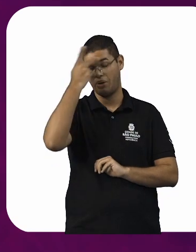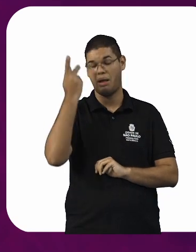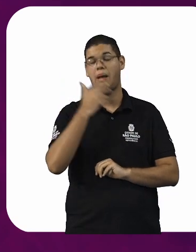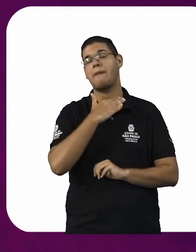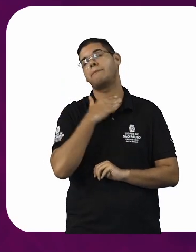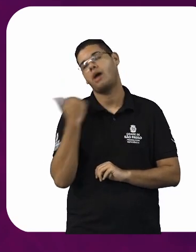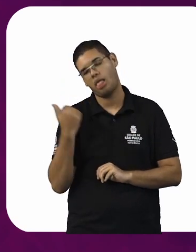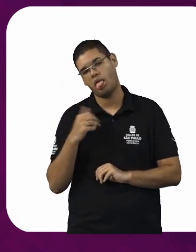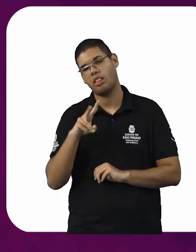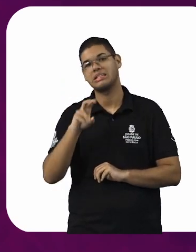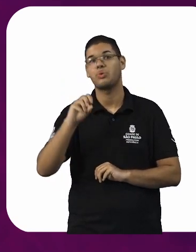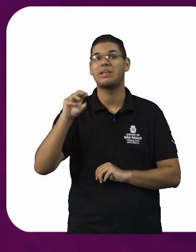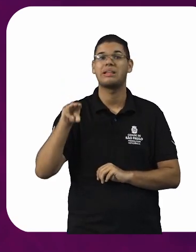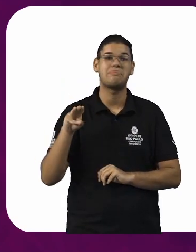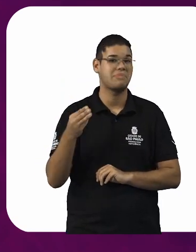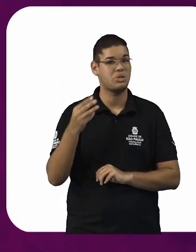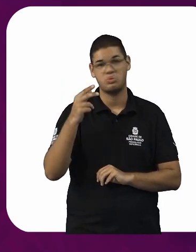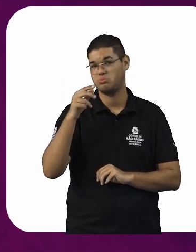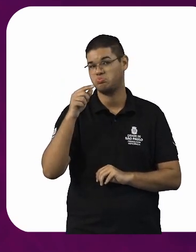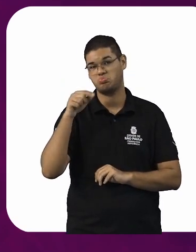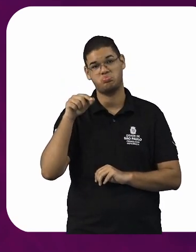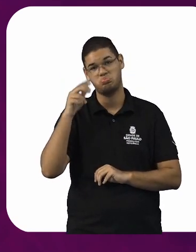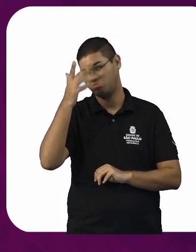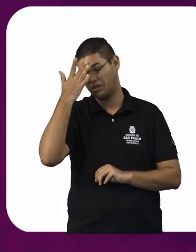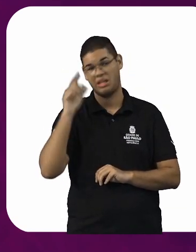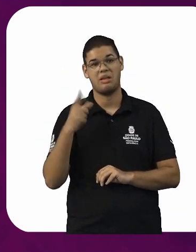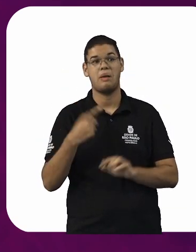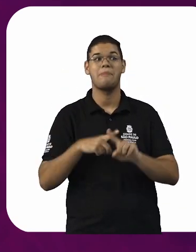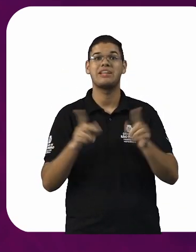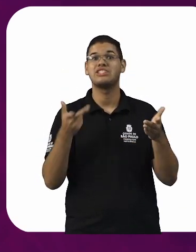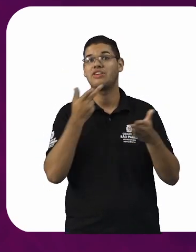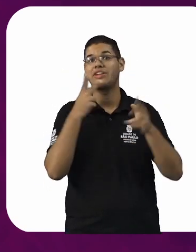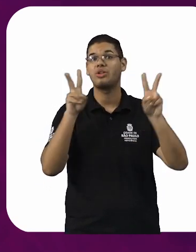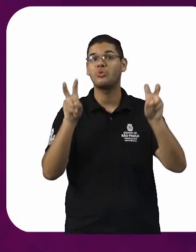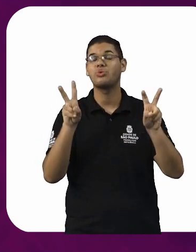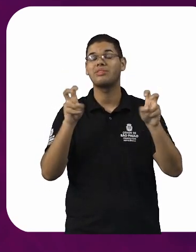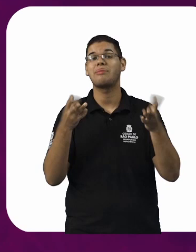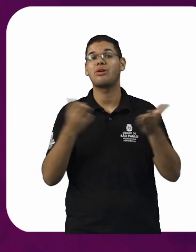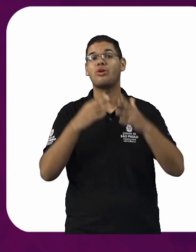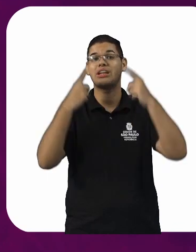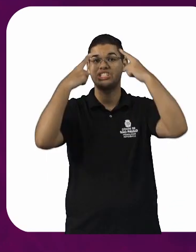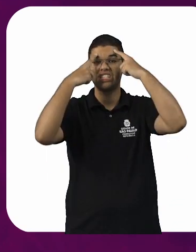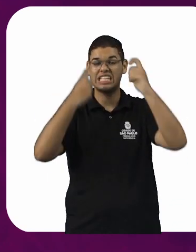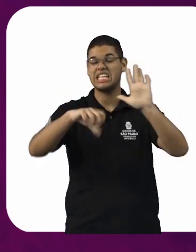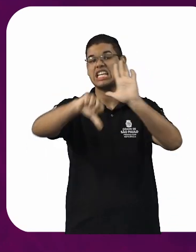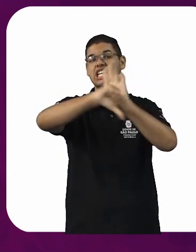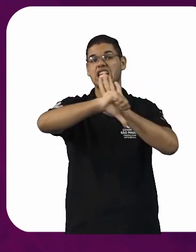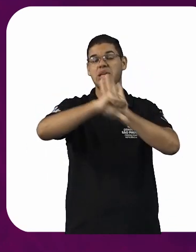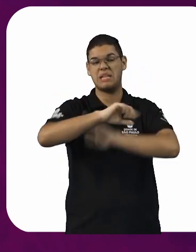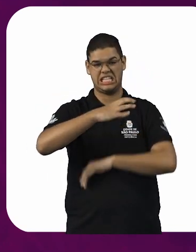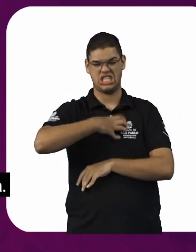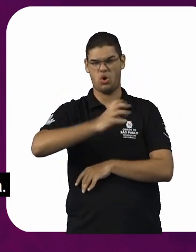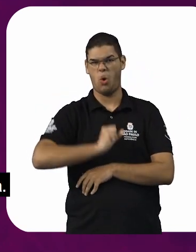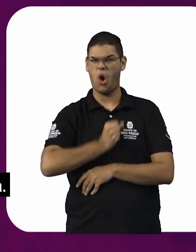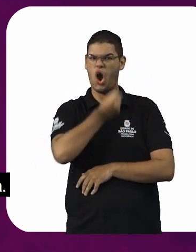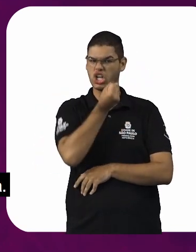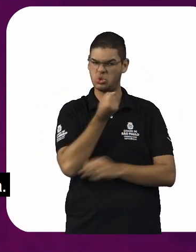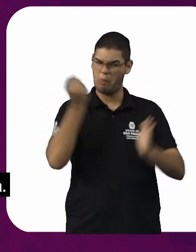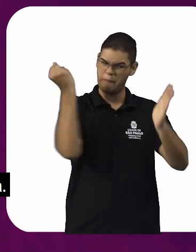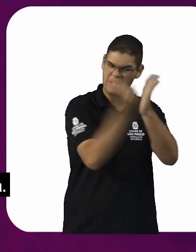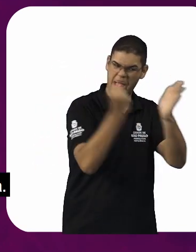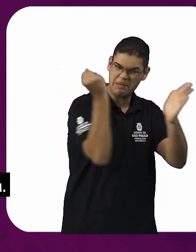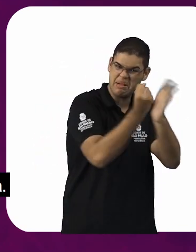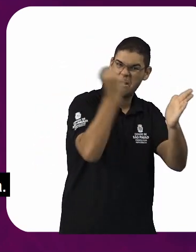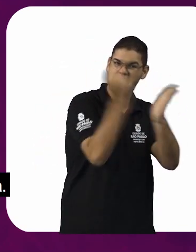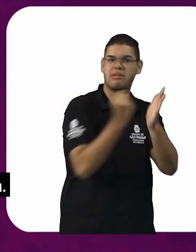mil. Mas a gente está falando de crime de ódio. Tem que fazer uma boa diferença sobre isso. Exato. Né? Exatamente. Esse número